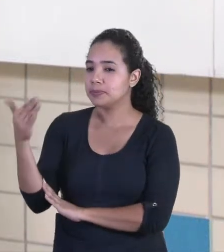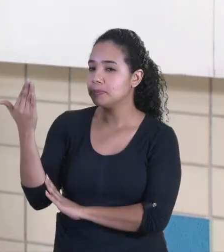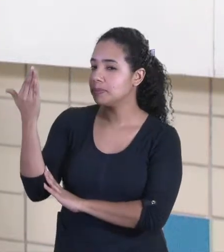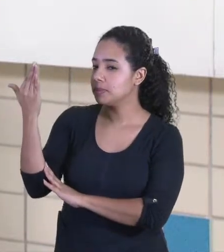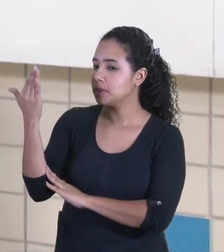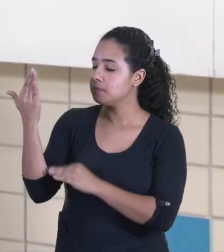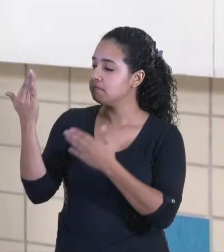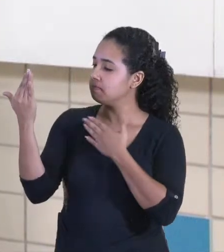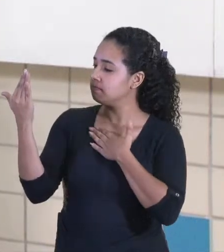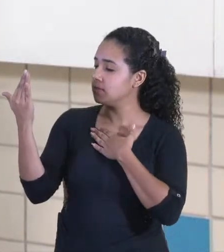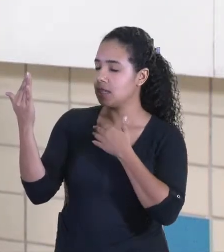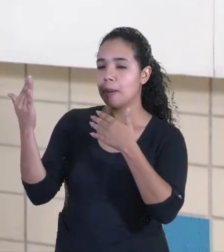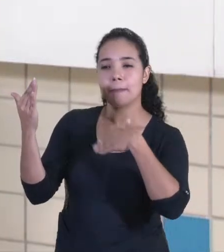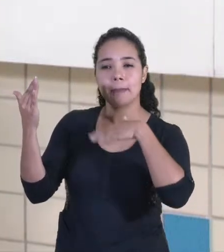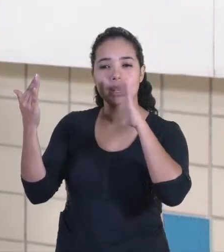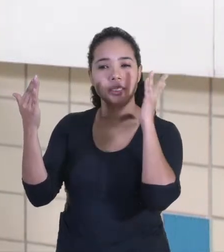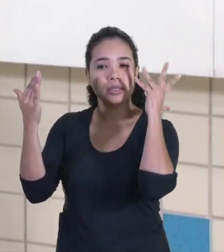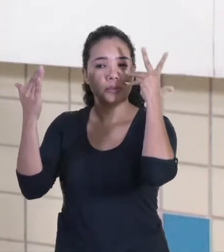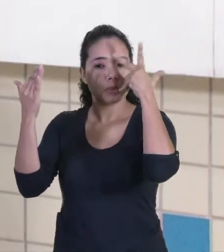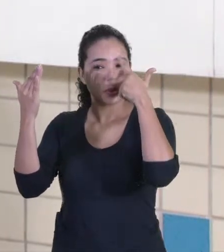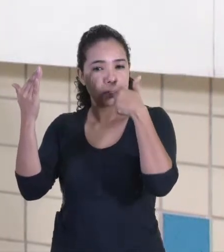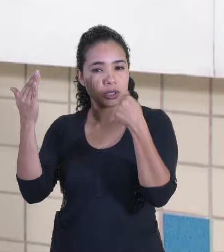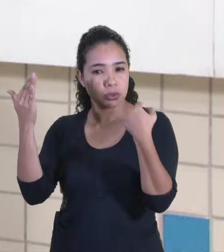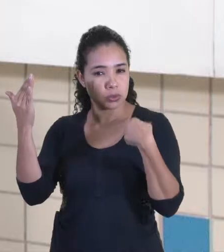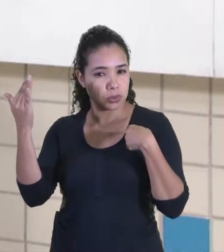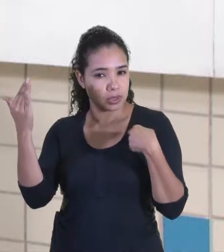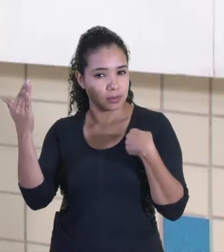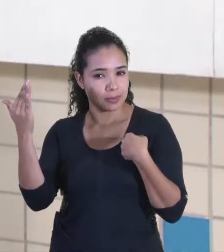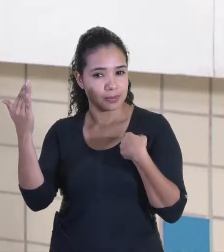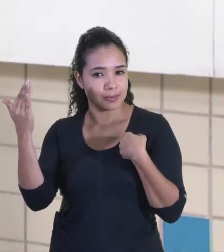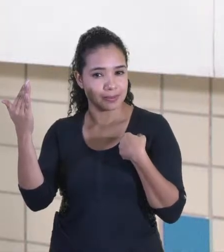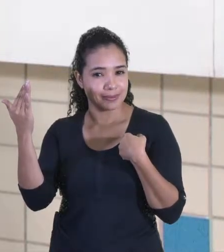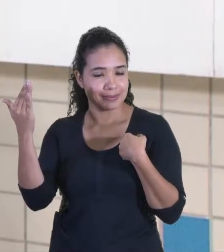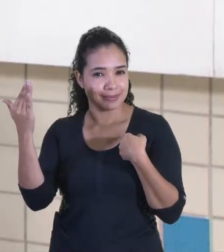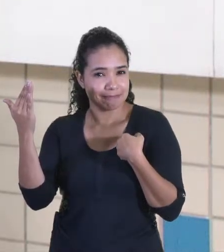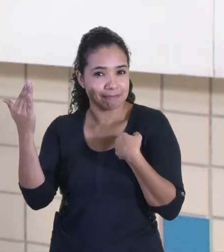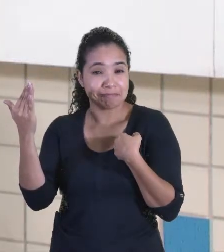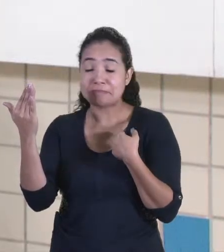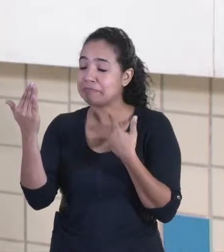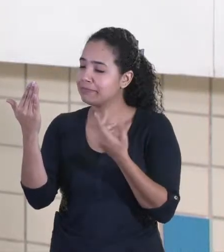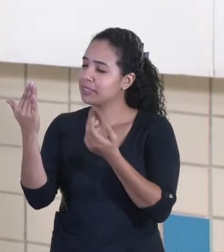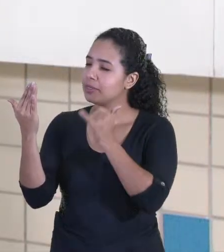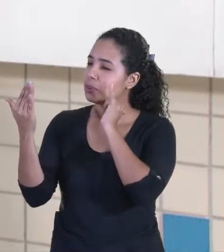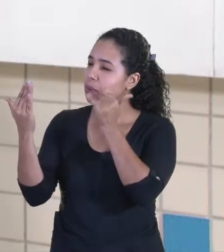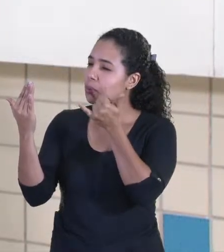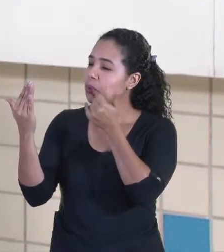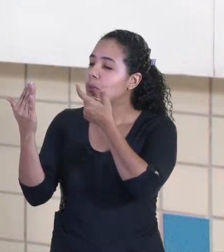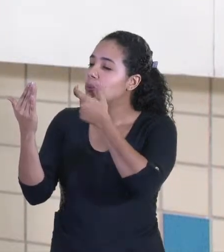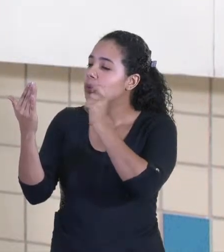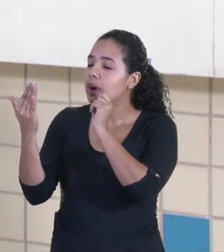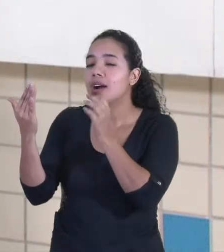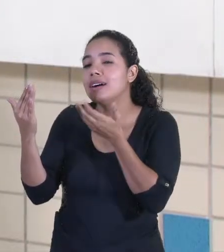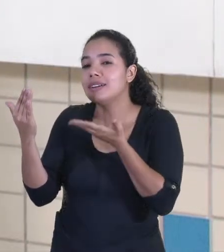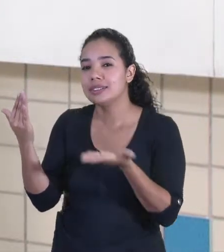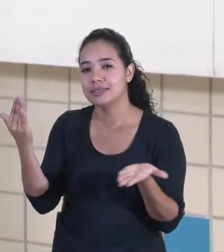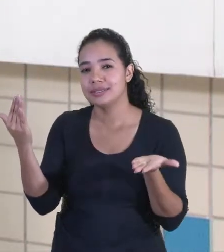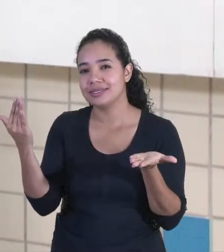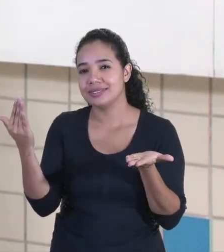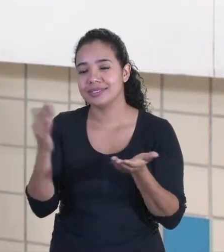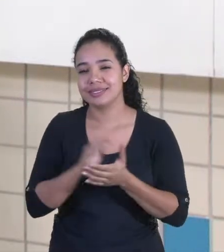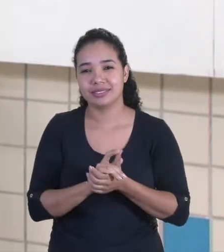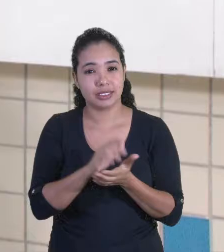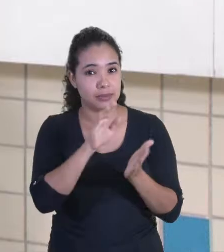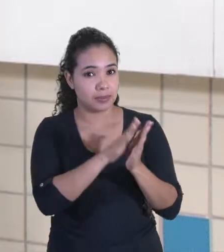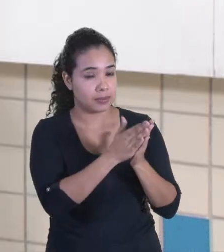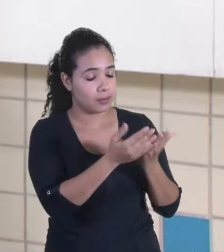espelho meu, existe alguém mais bonita do que eu? Que conto é esse, mentes brilhantes? Escreva